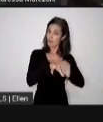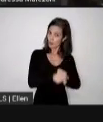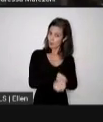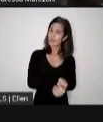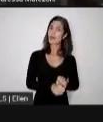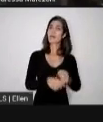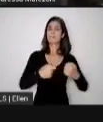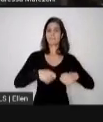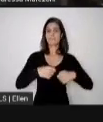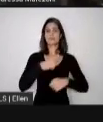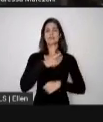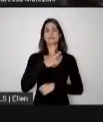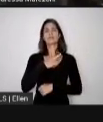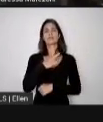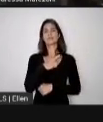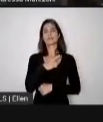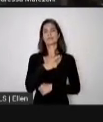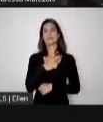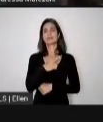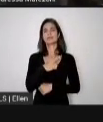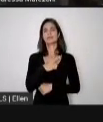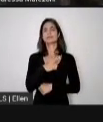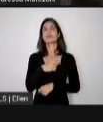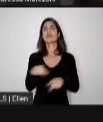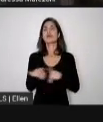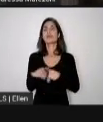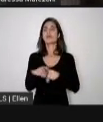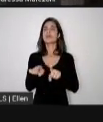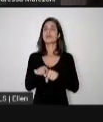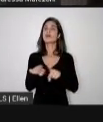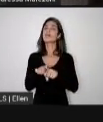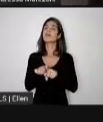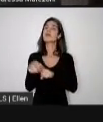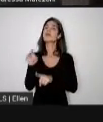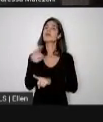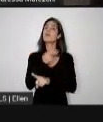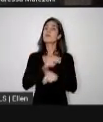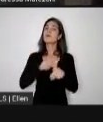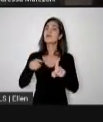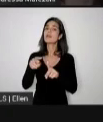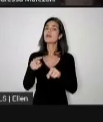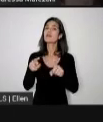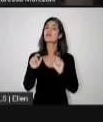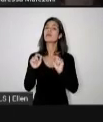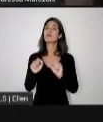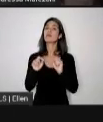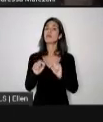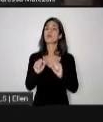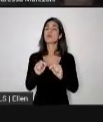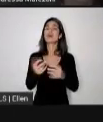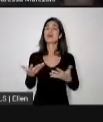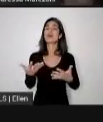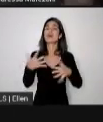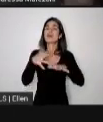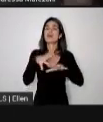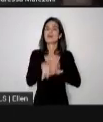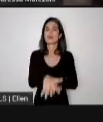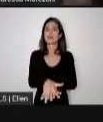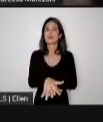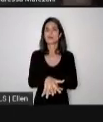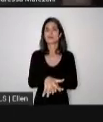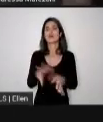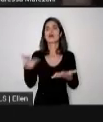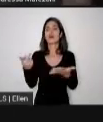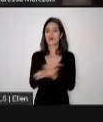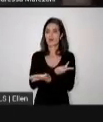realmente ter a nossa visão de que a inclusão, ela